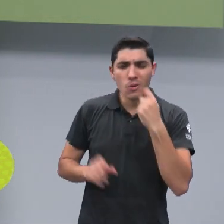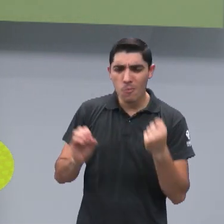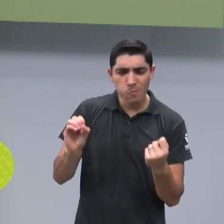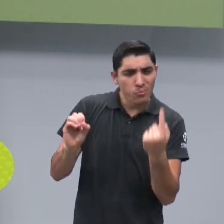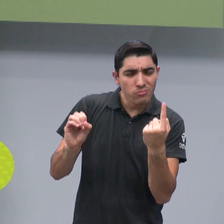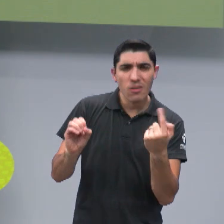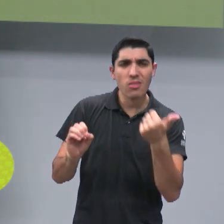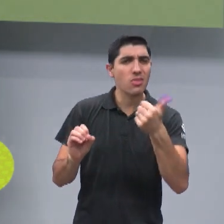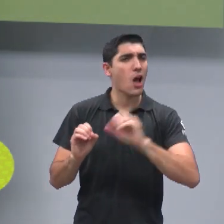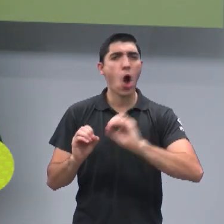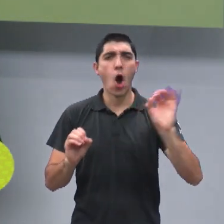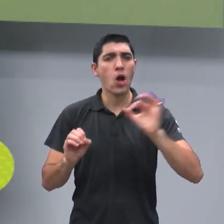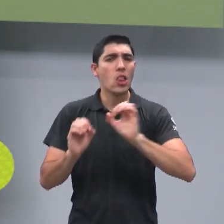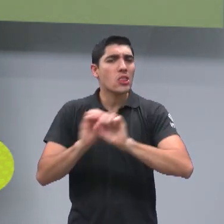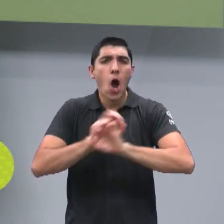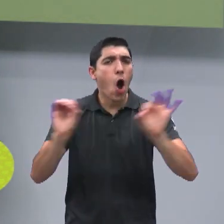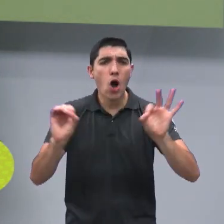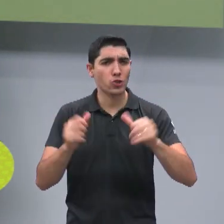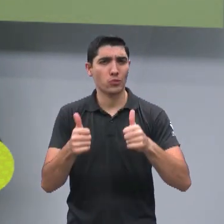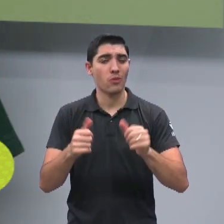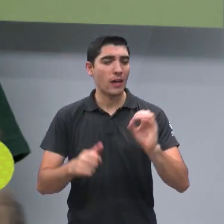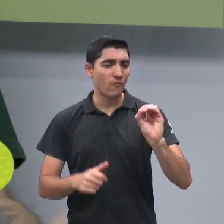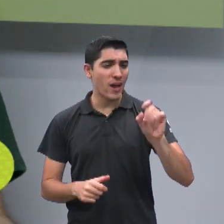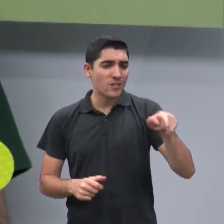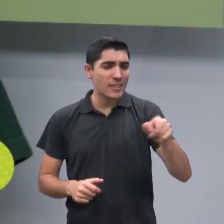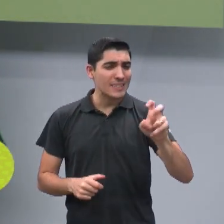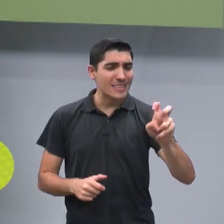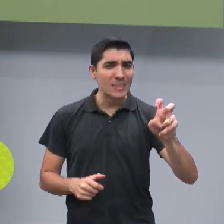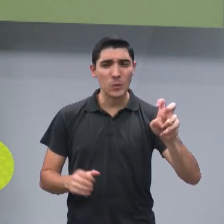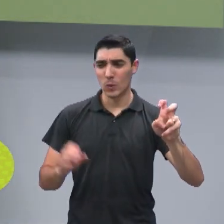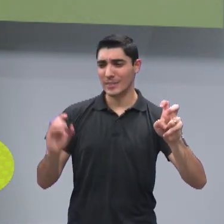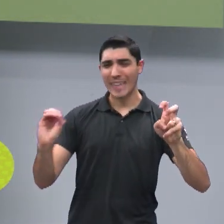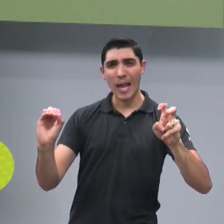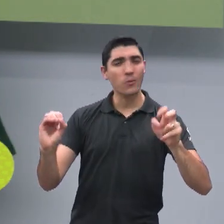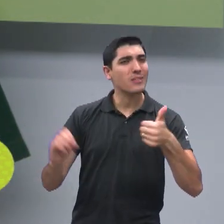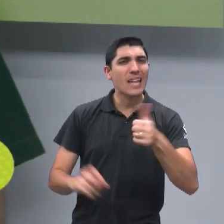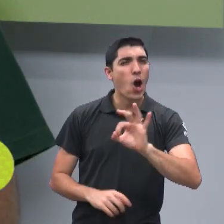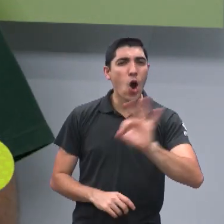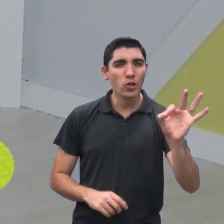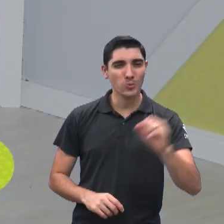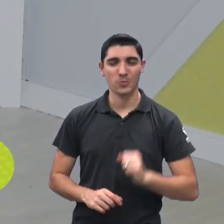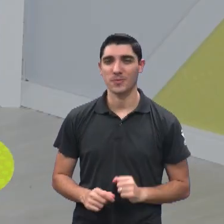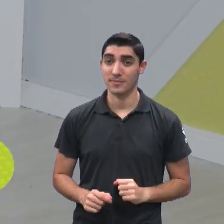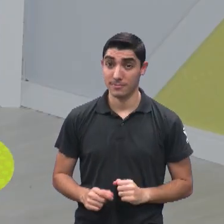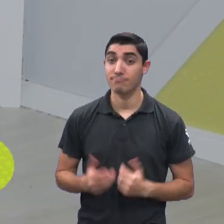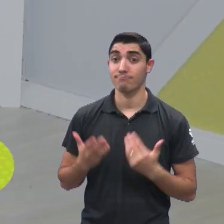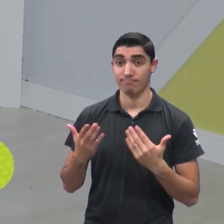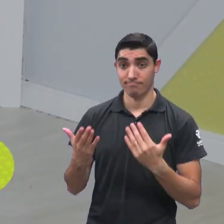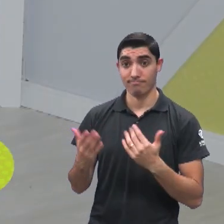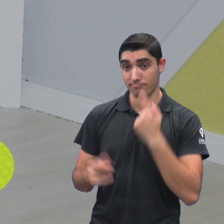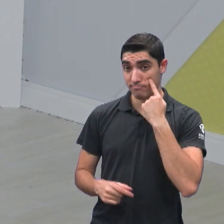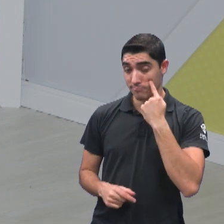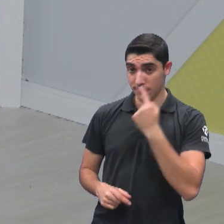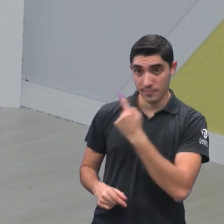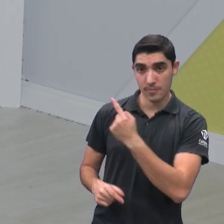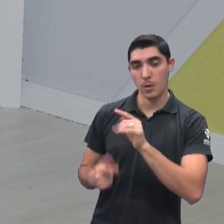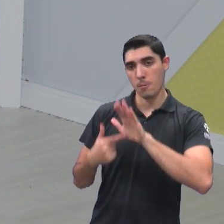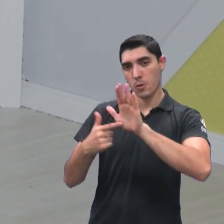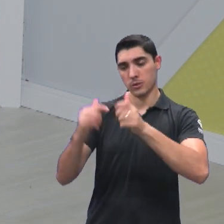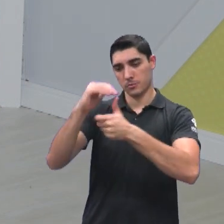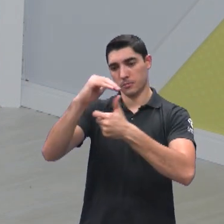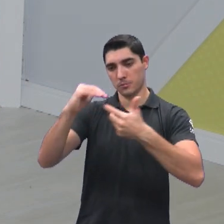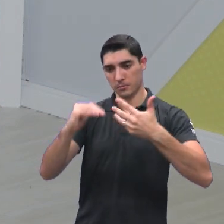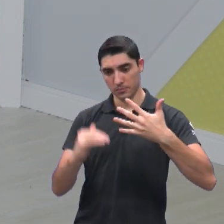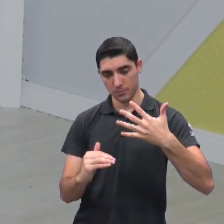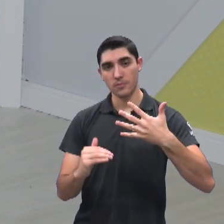0, quem sabe aquela bola que bate na trave, quica no chão, não sabe se entra, não sabe se não entra, quem sabe. Muito bem. Matheus, coloca pra gente a classificação da Liga Nacional, a